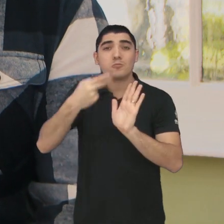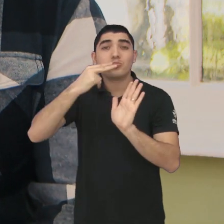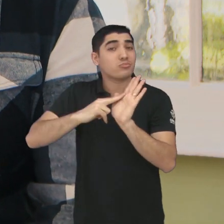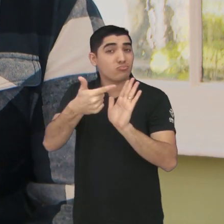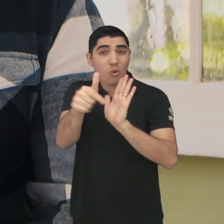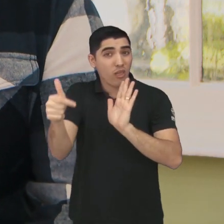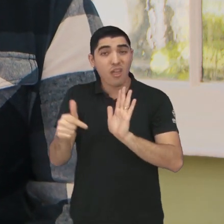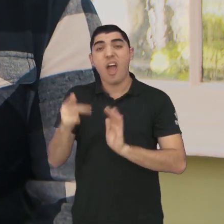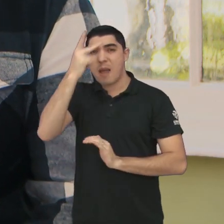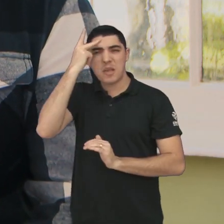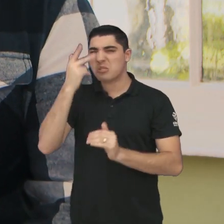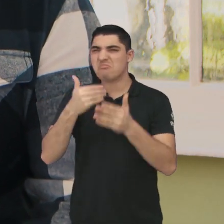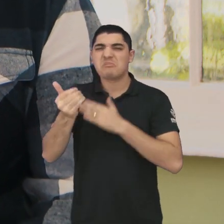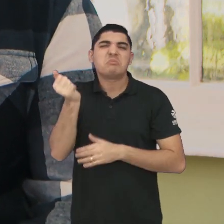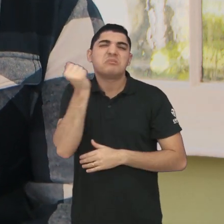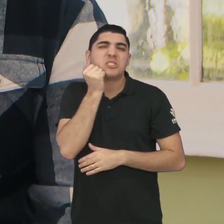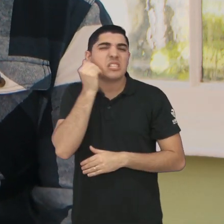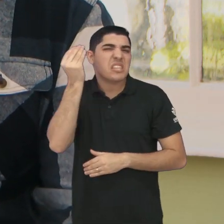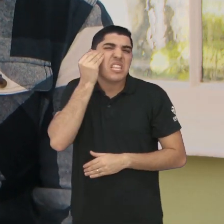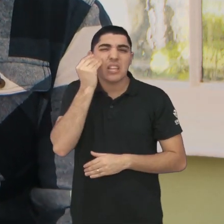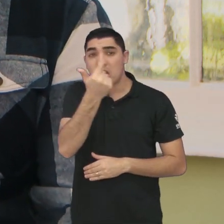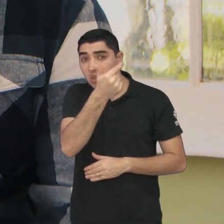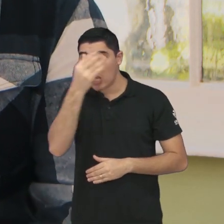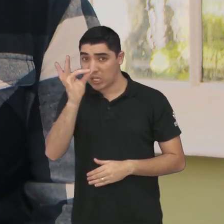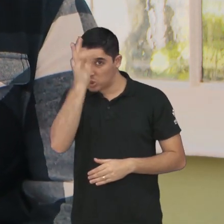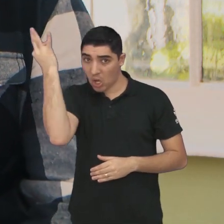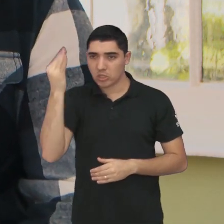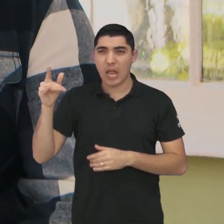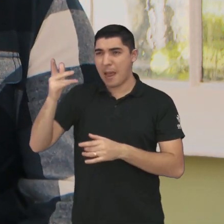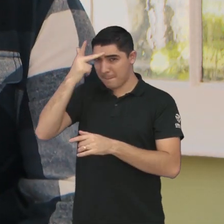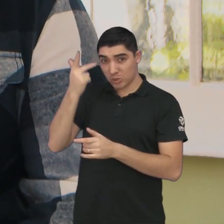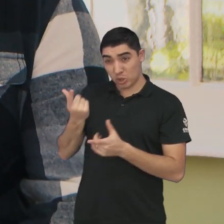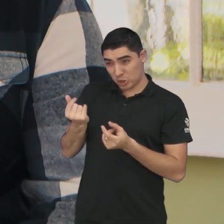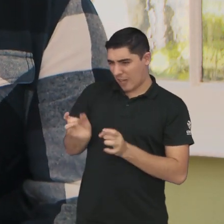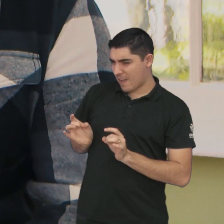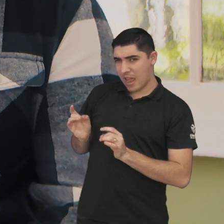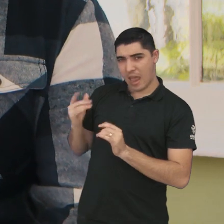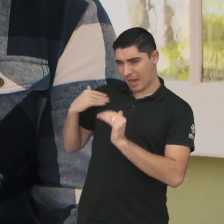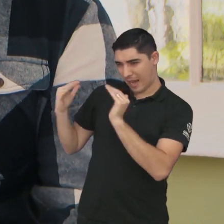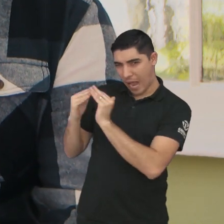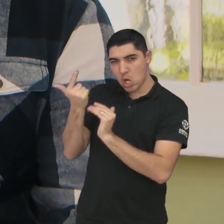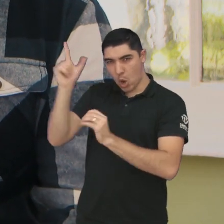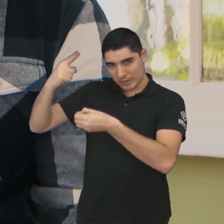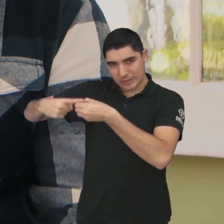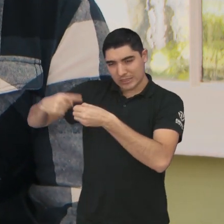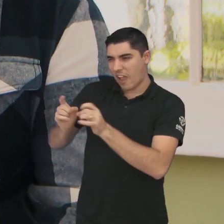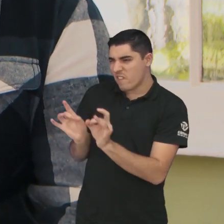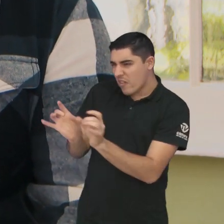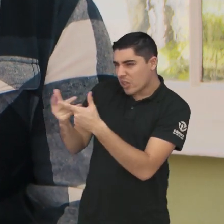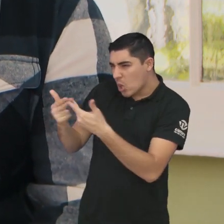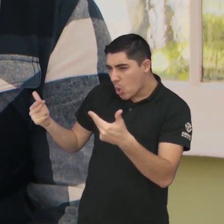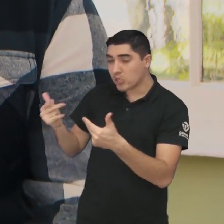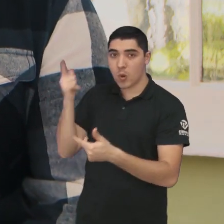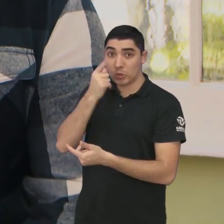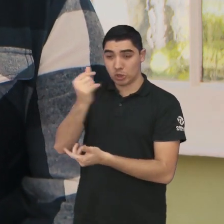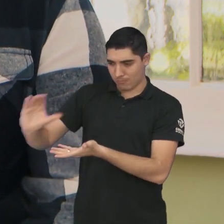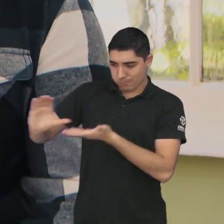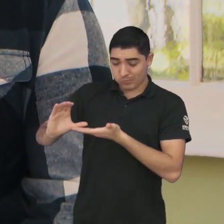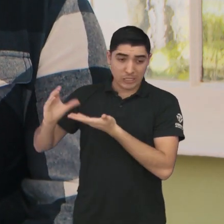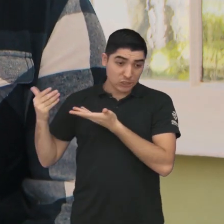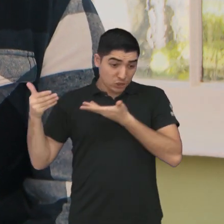dessa carta, por exemplo, no Vicentino Aranha, só com esse documento eles poderiam ser admitidos como pacientes. Mas muitos acabavam chegando